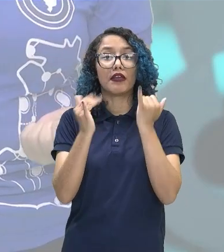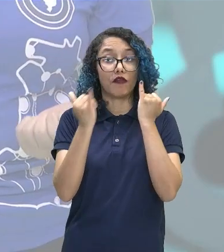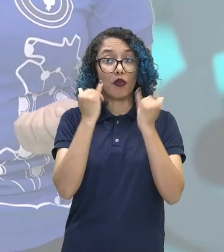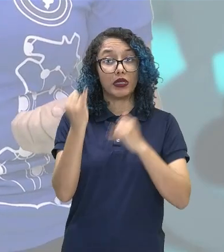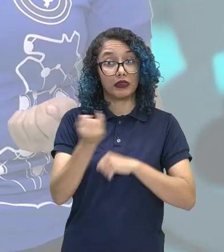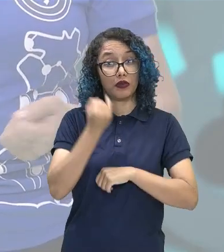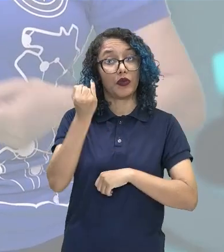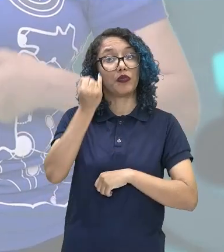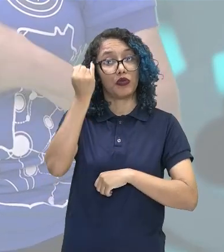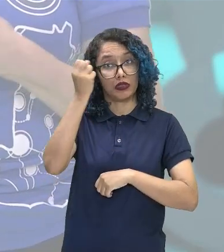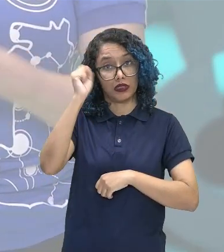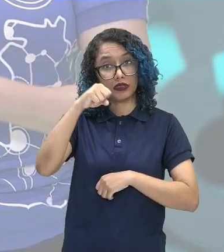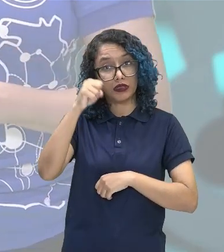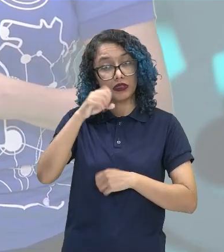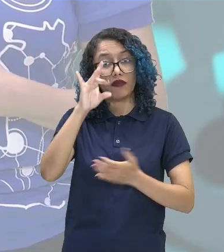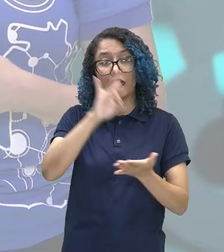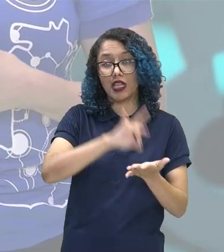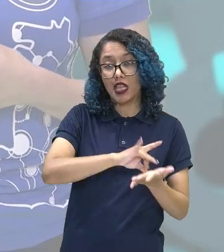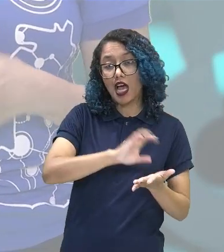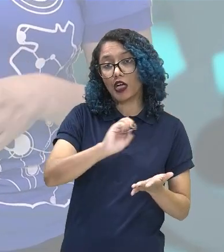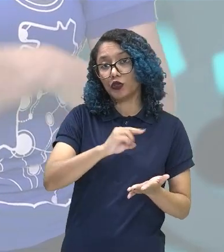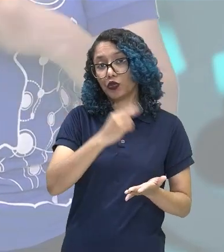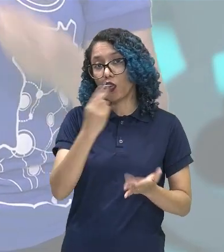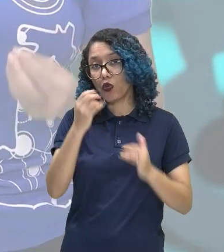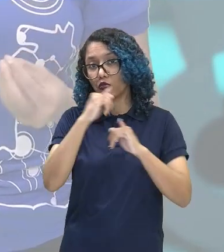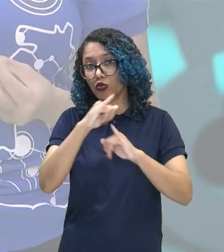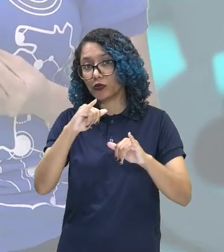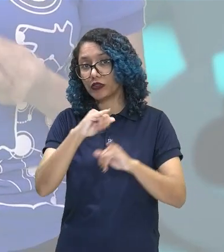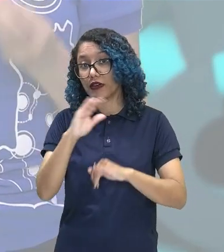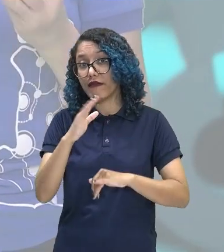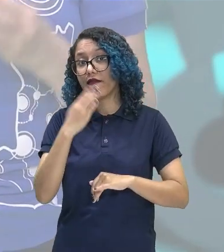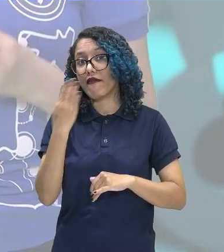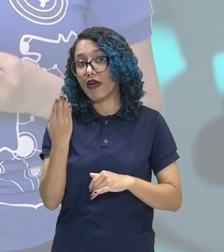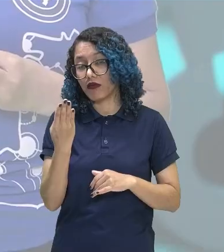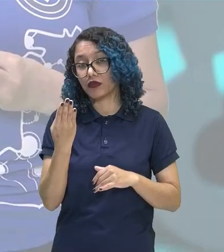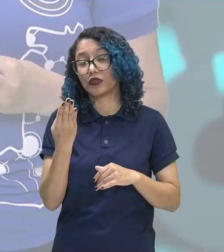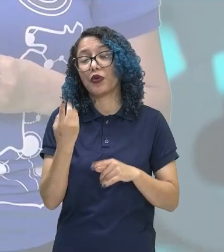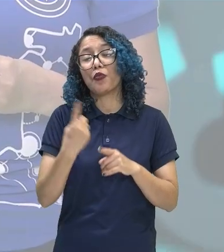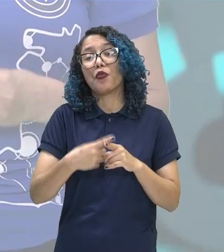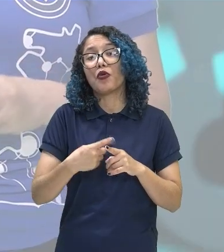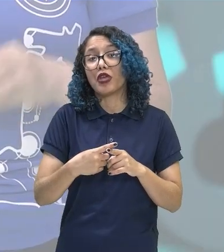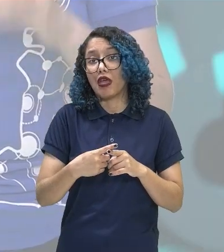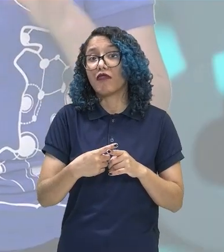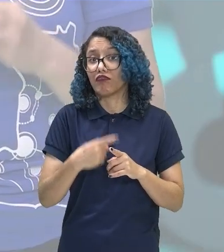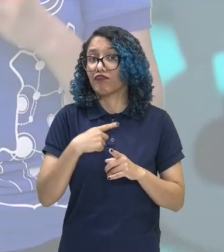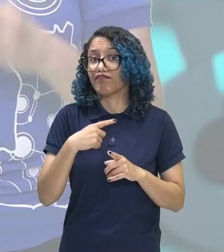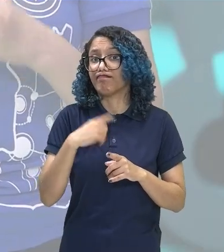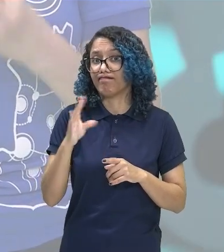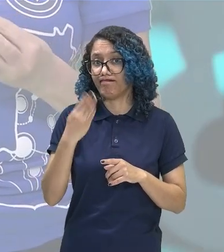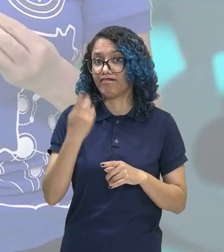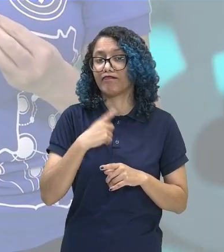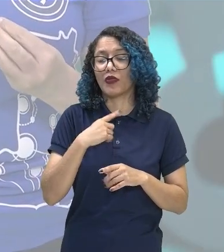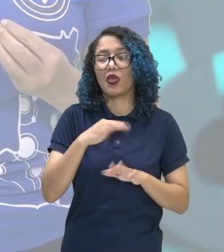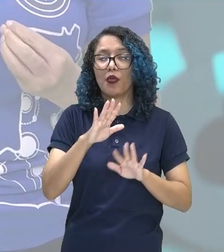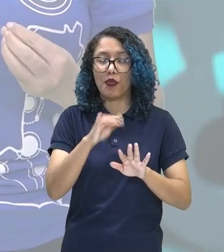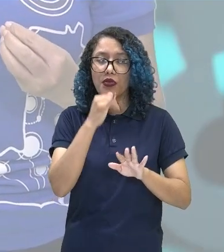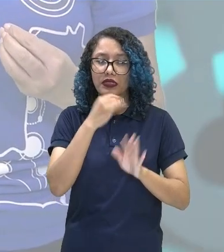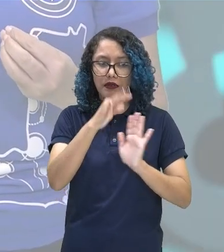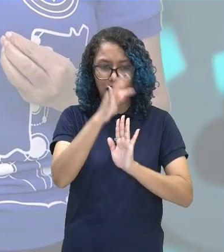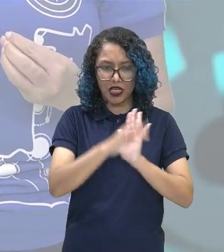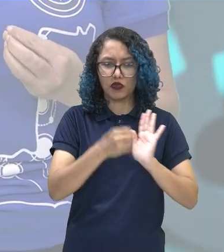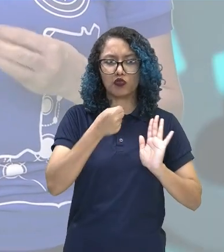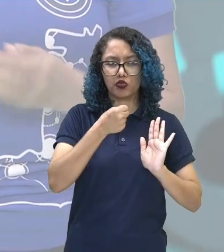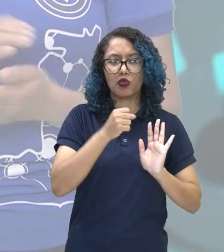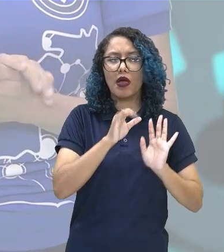ela vai ser verídica, se vai ser uma fake news, porque também tem, não é porque é um texto jornalístico